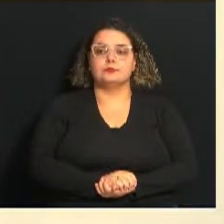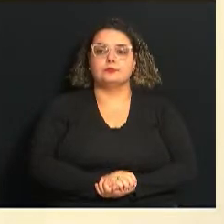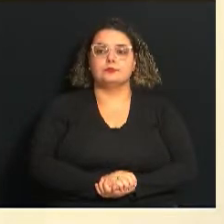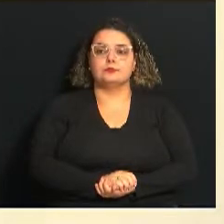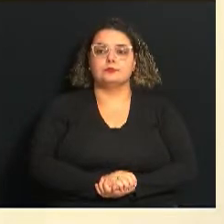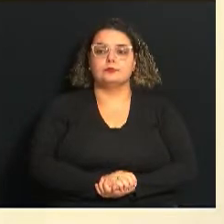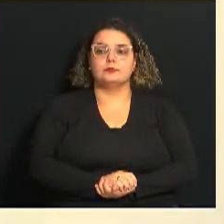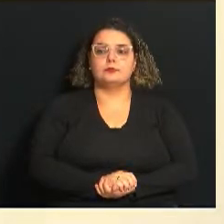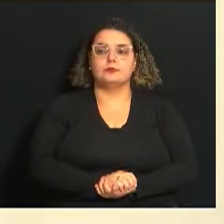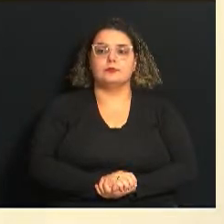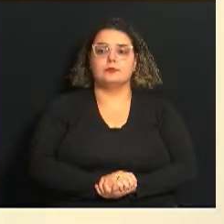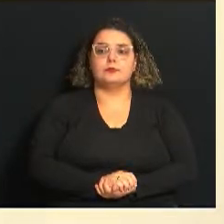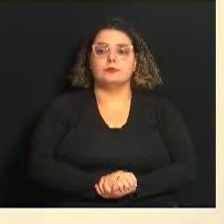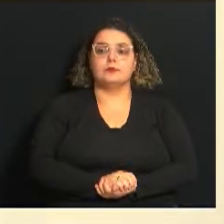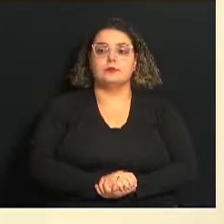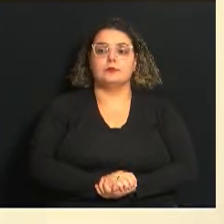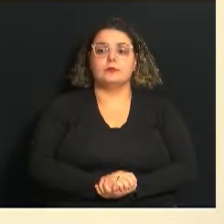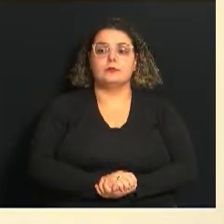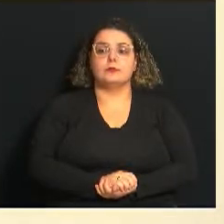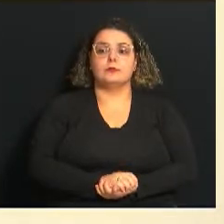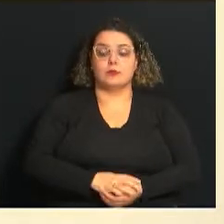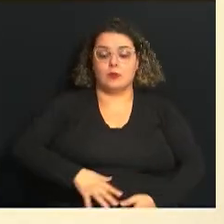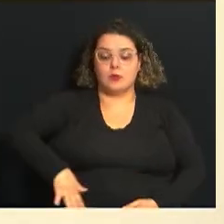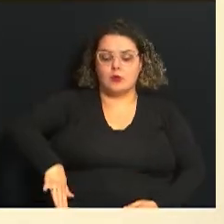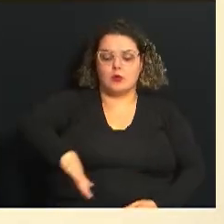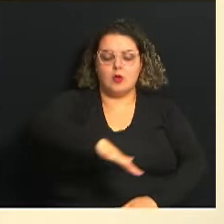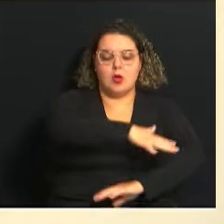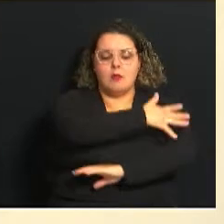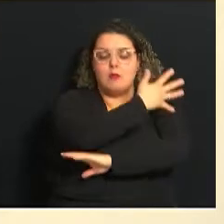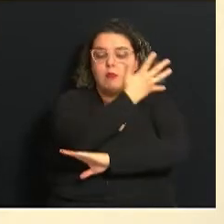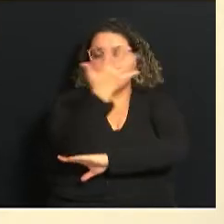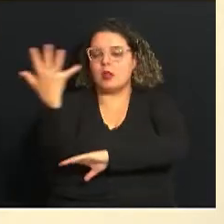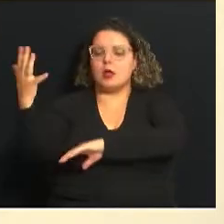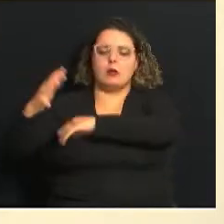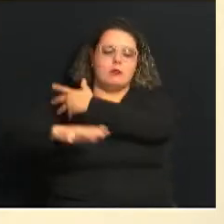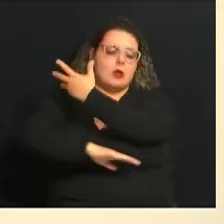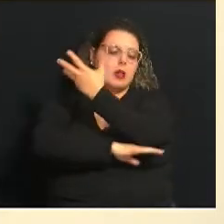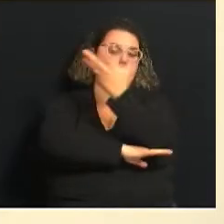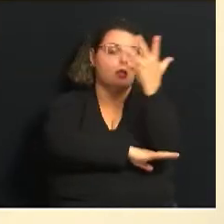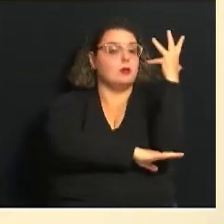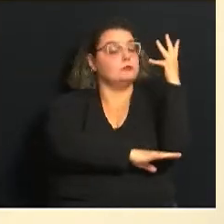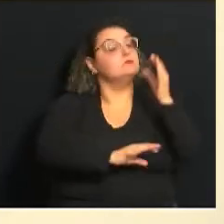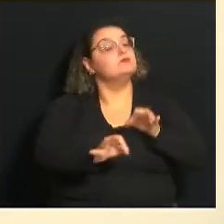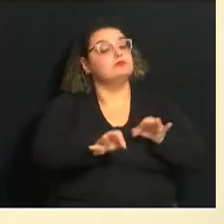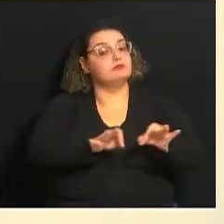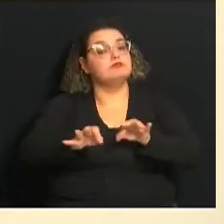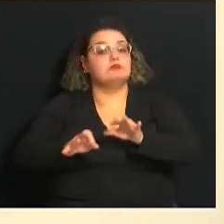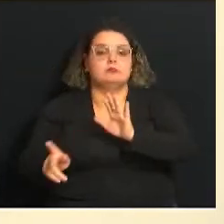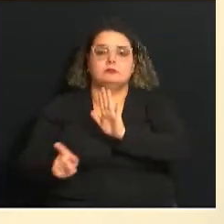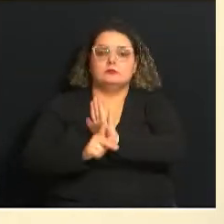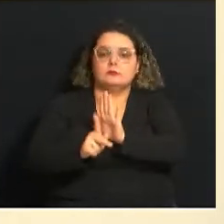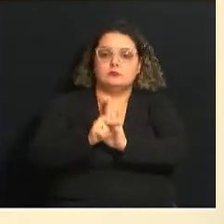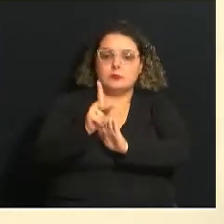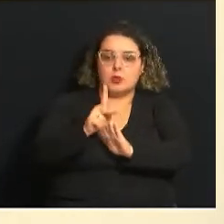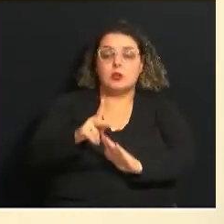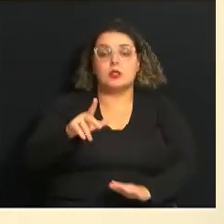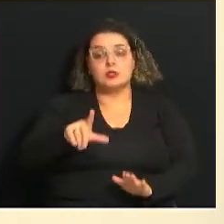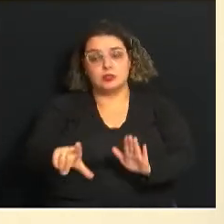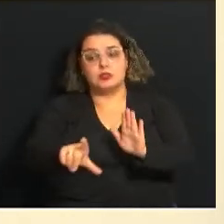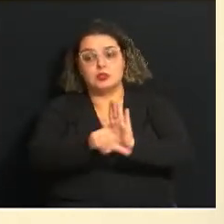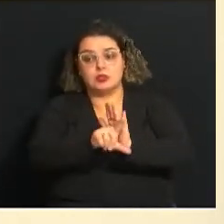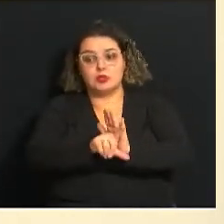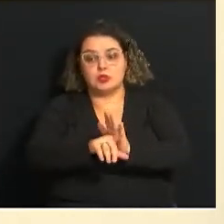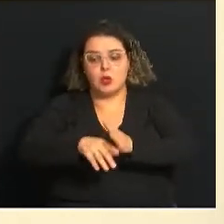Onde ela é muito rica em área verde, e constituímos esse projeto de lei, onde é chamado a